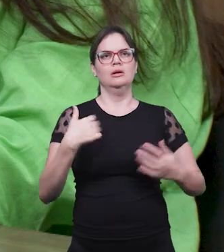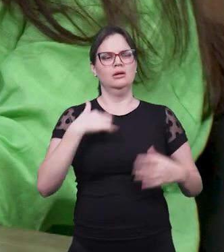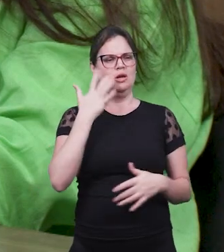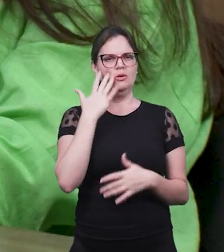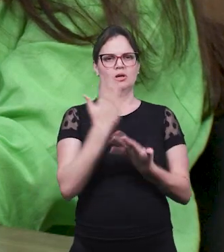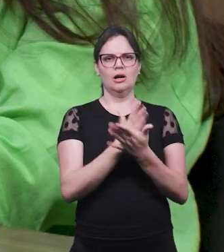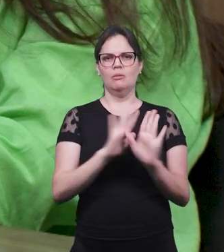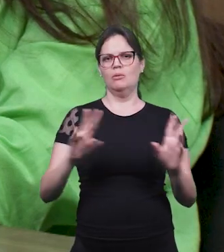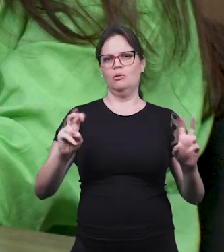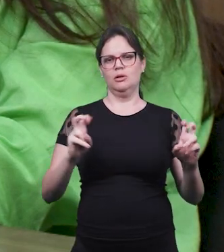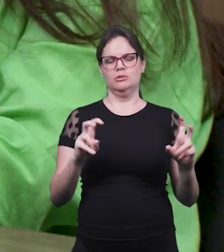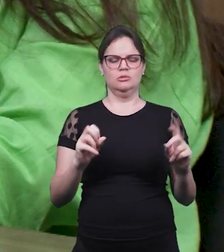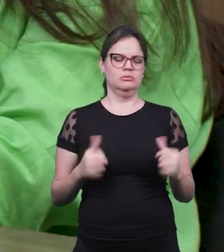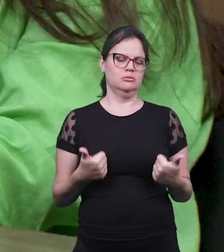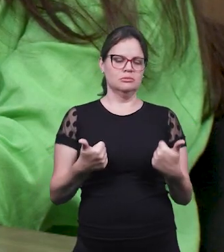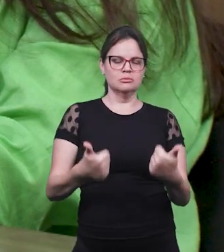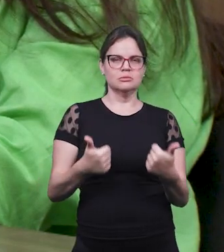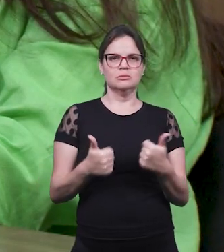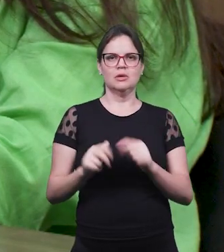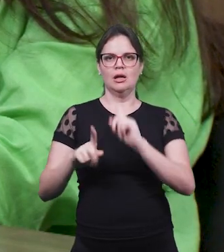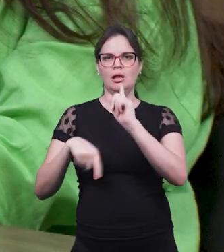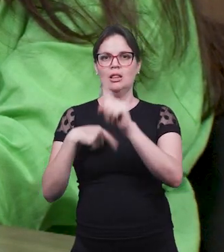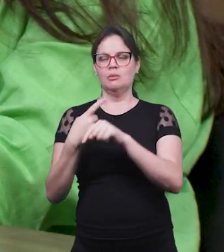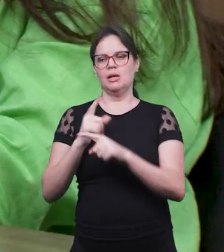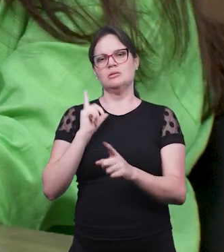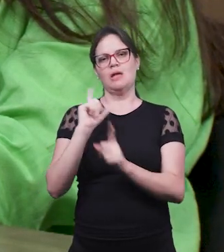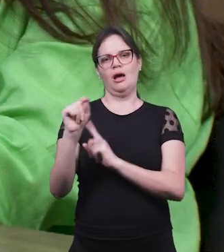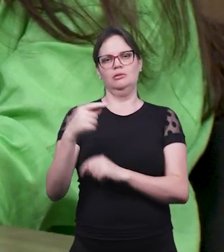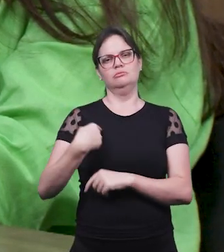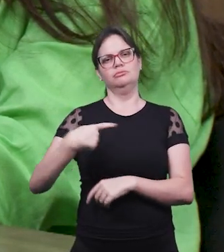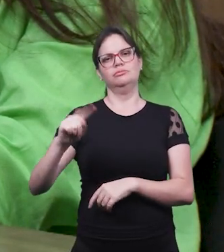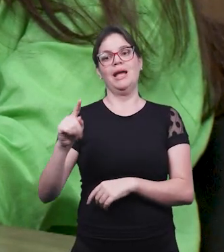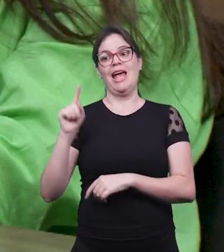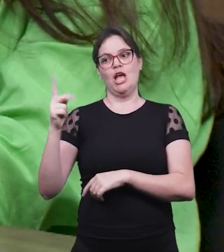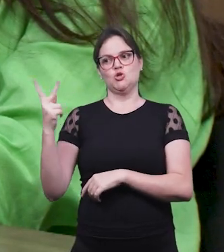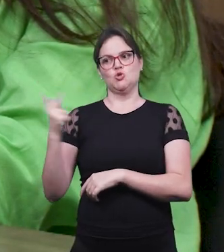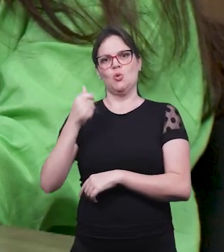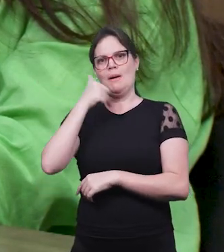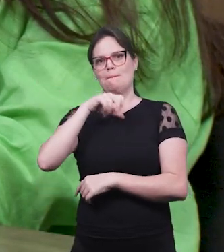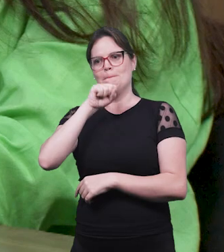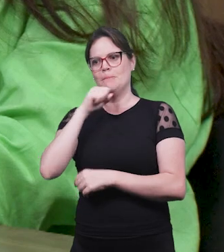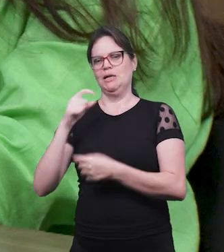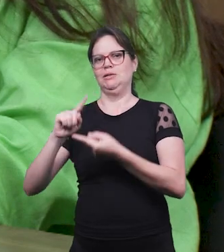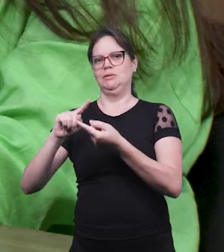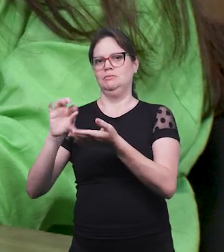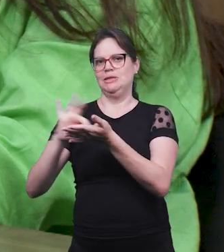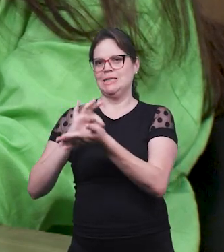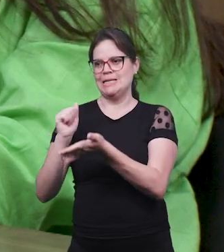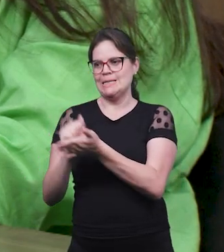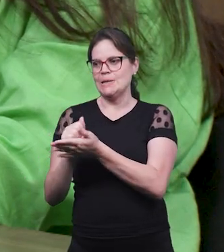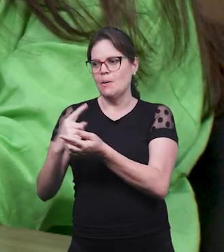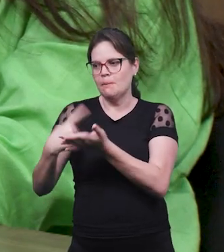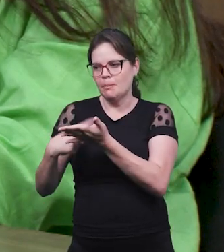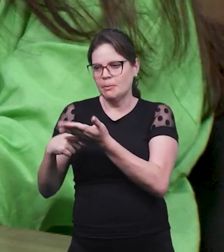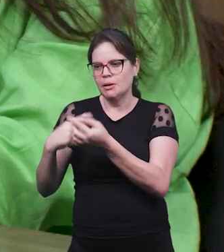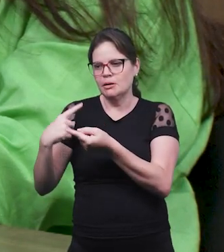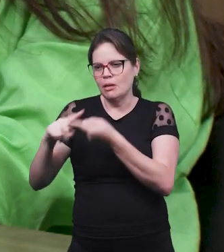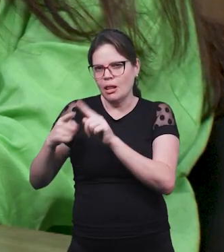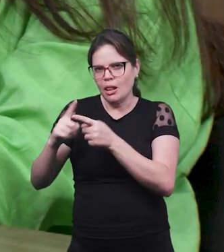tinha acabado. E daqui a pouco ela chegou, em conluio com a minha mãe, e jogou a inscrição, assim, agora você vai fazer o